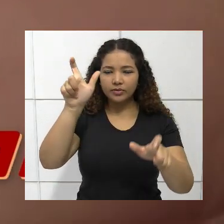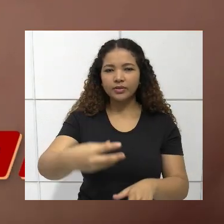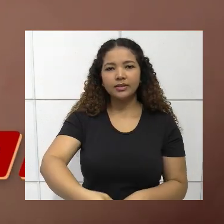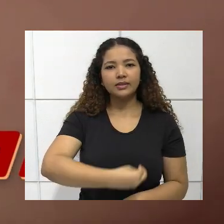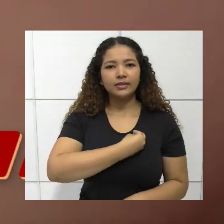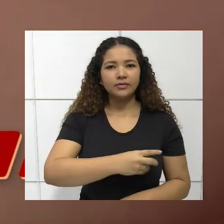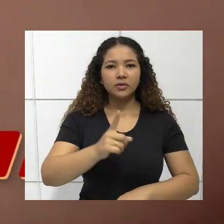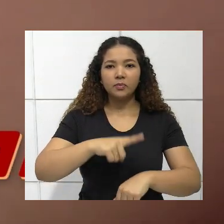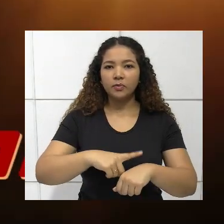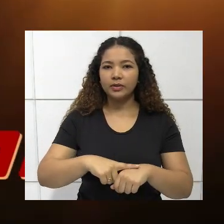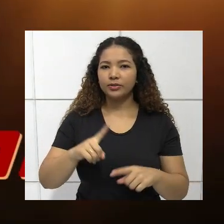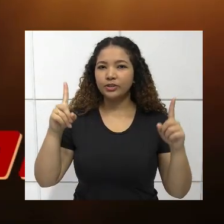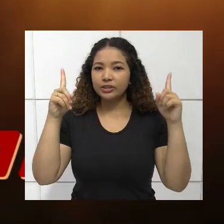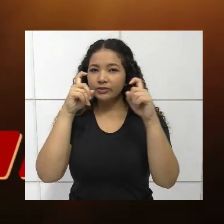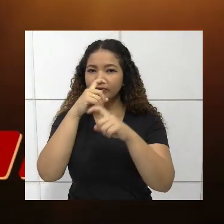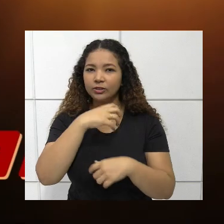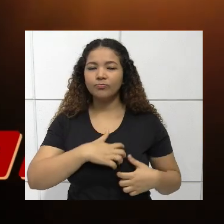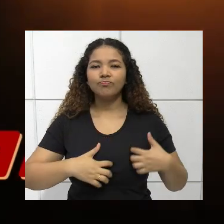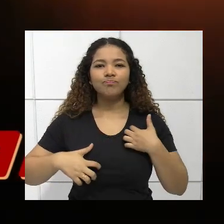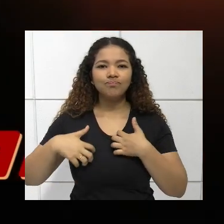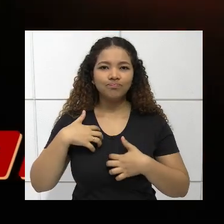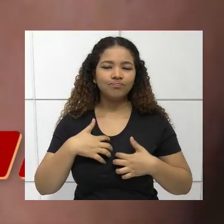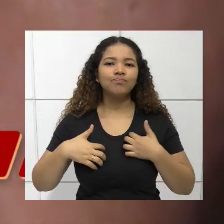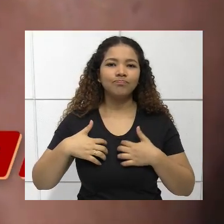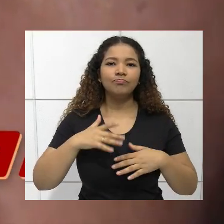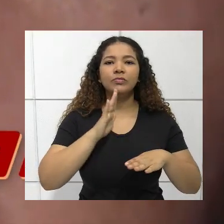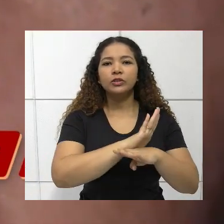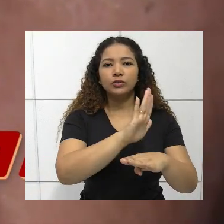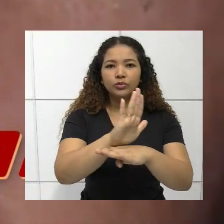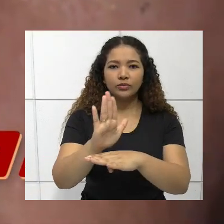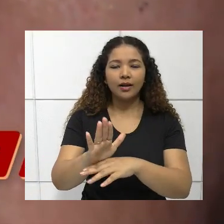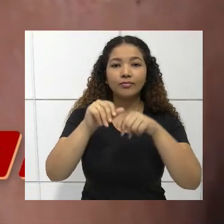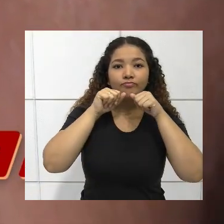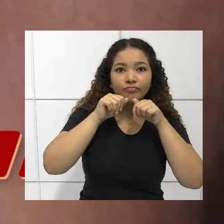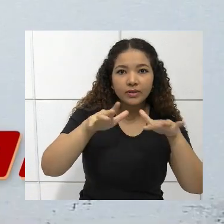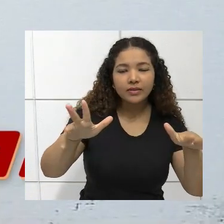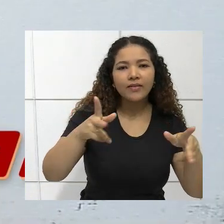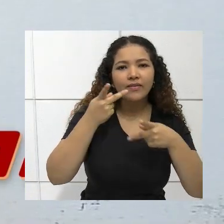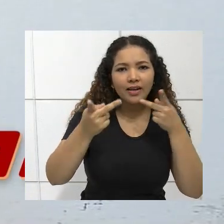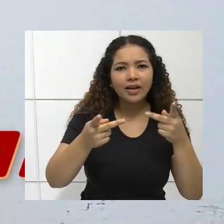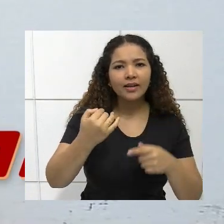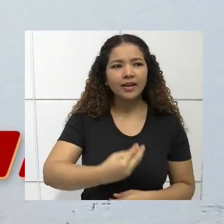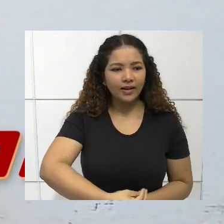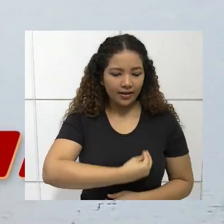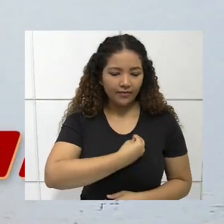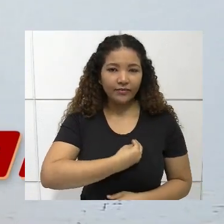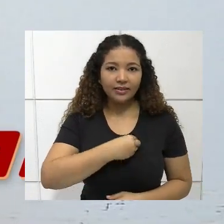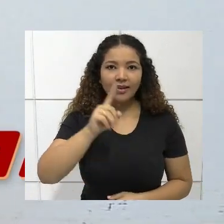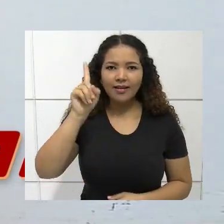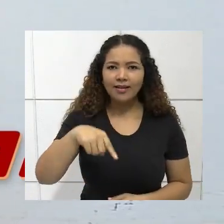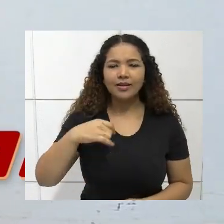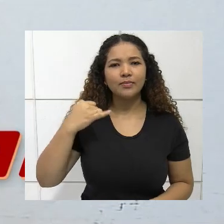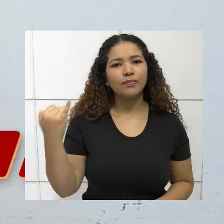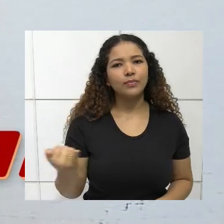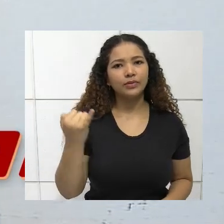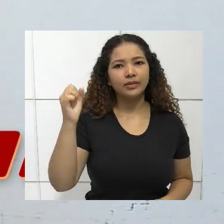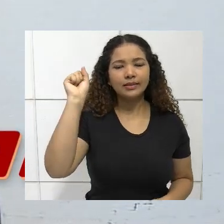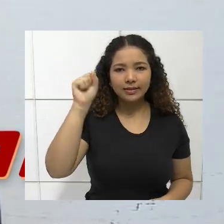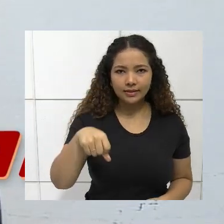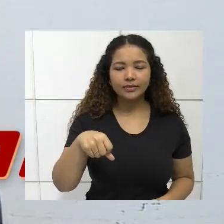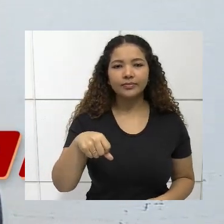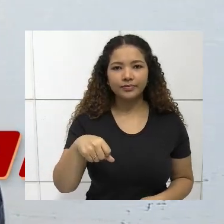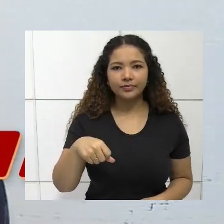busquem ajuda e entendam que a vida sempre vai ser a melhor escolha. A psicóloga Raquel Dias fala sobre